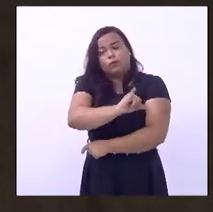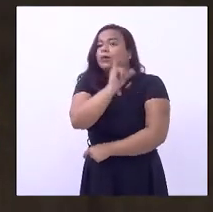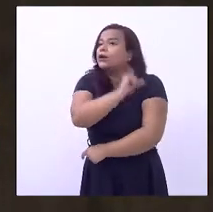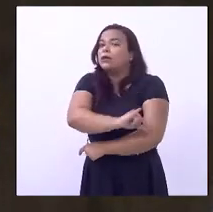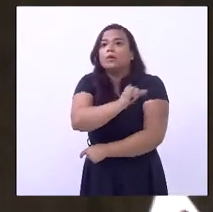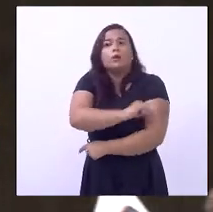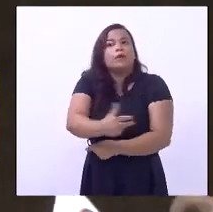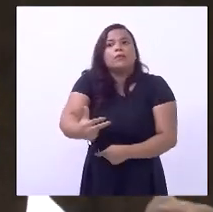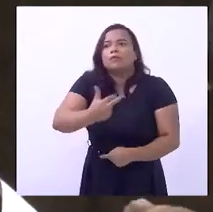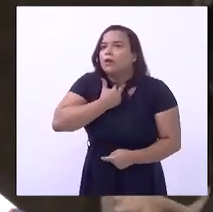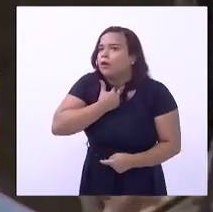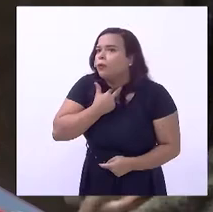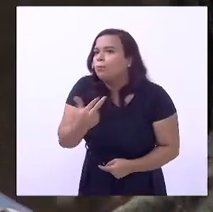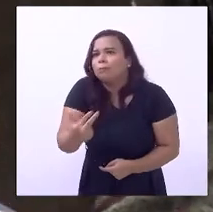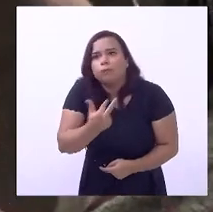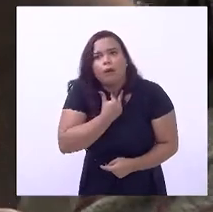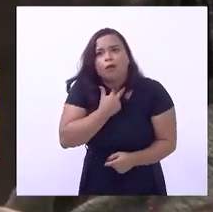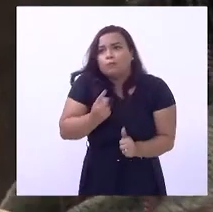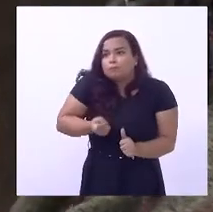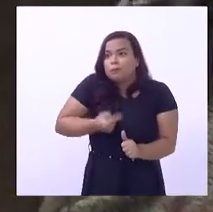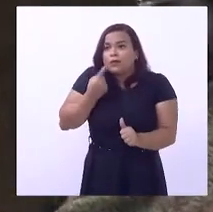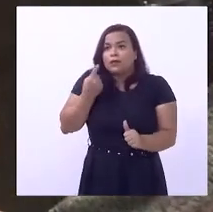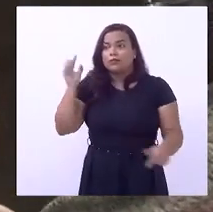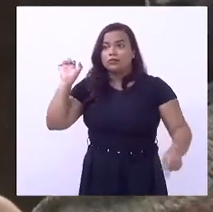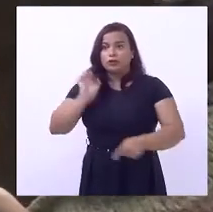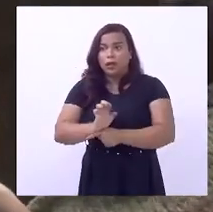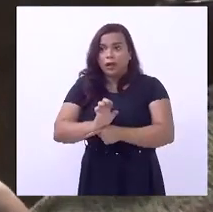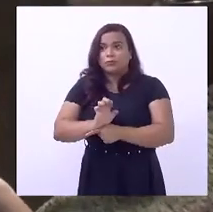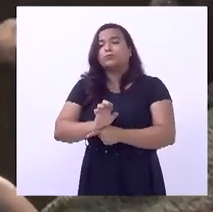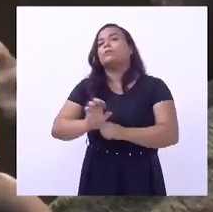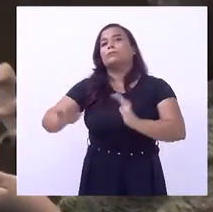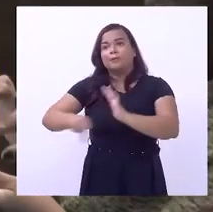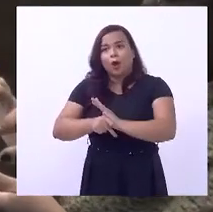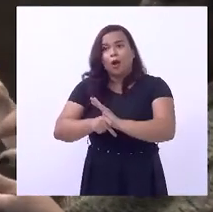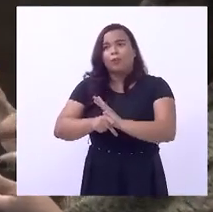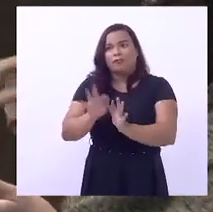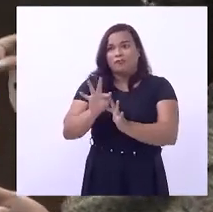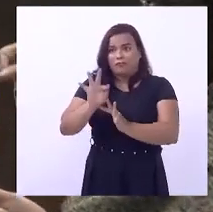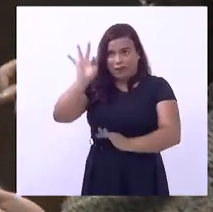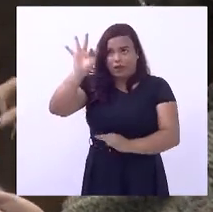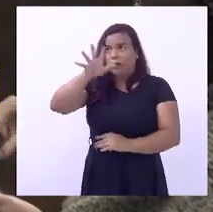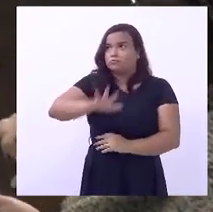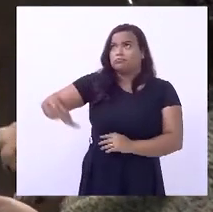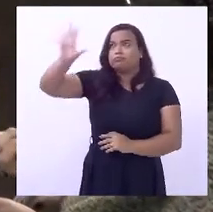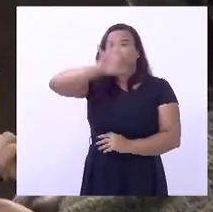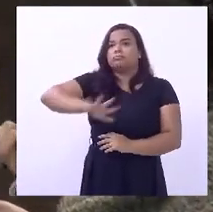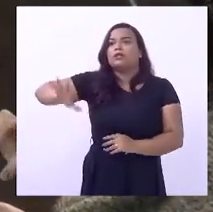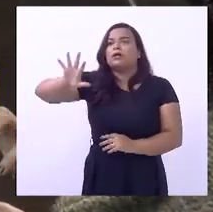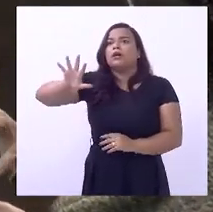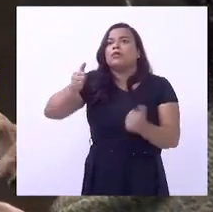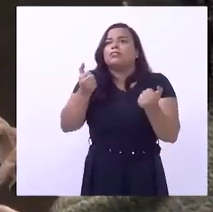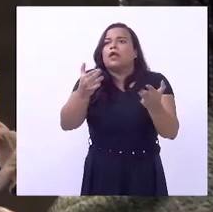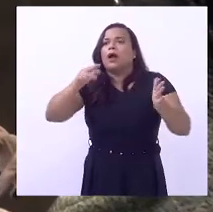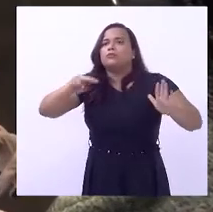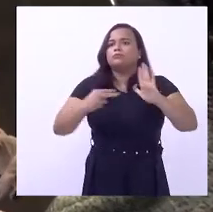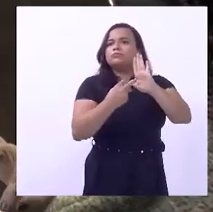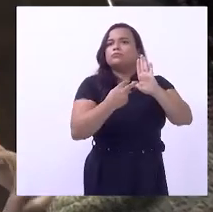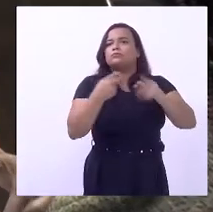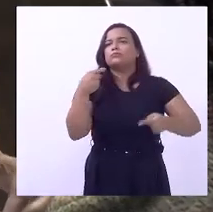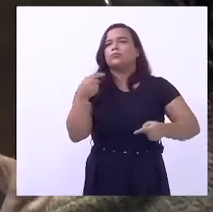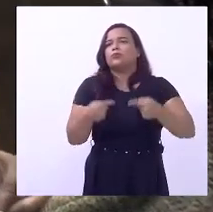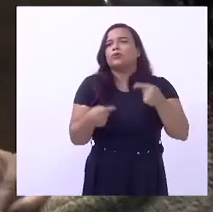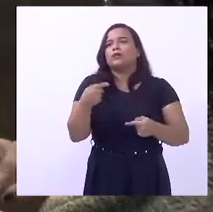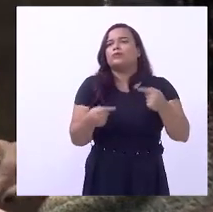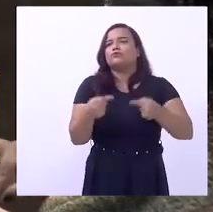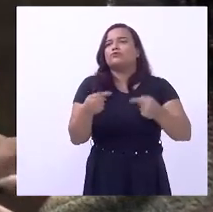pode ser o primeiro Estado da Federação a reconhecer uma política